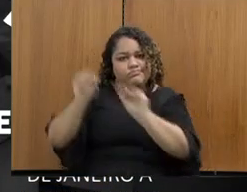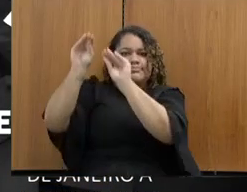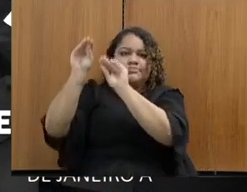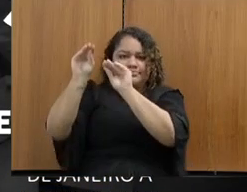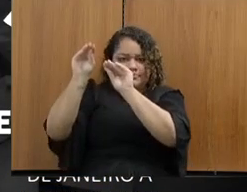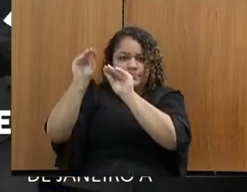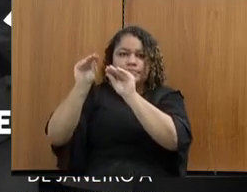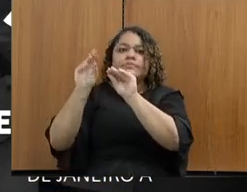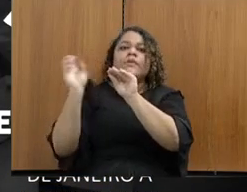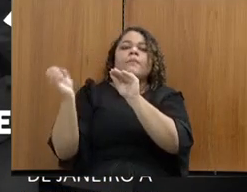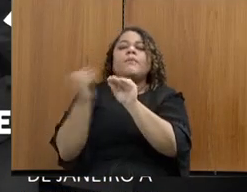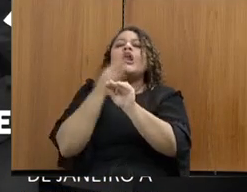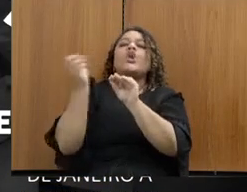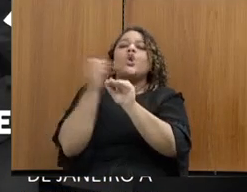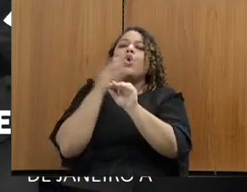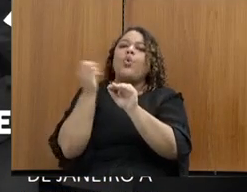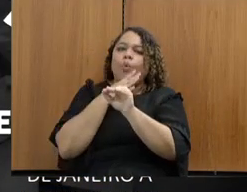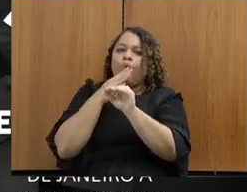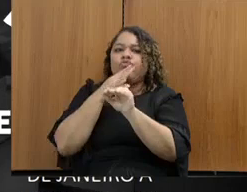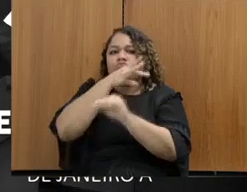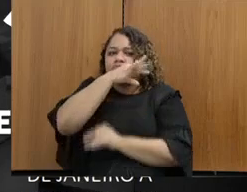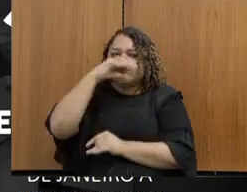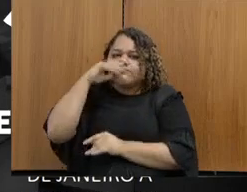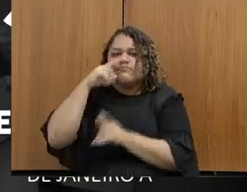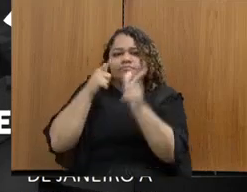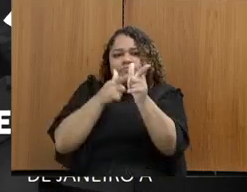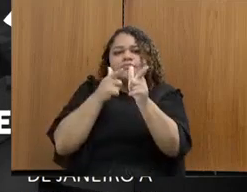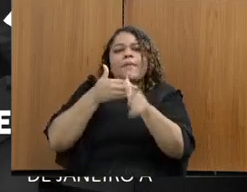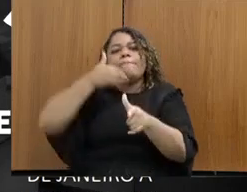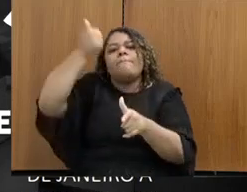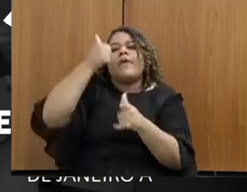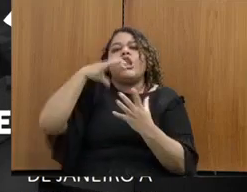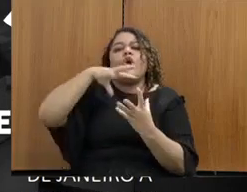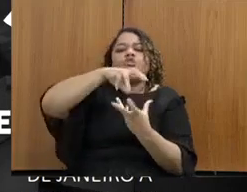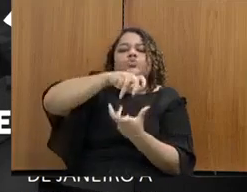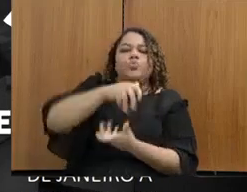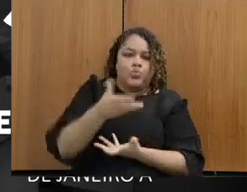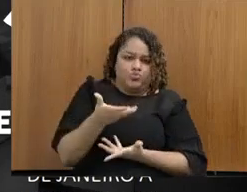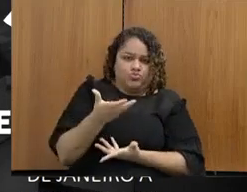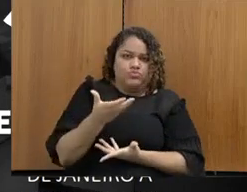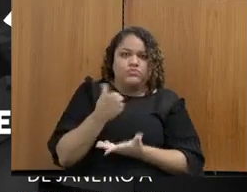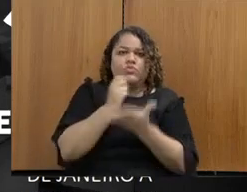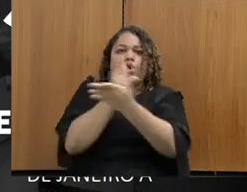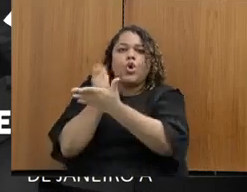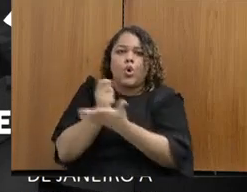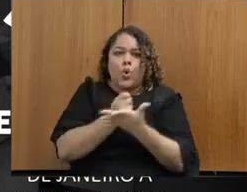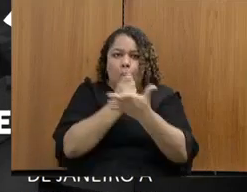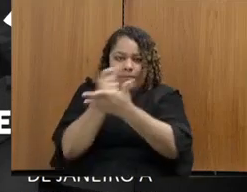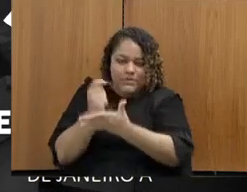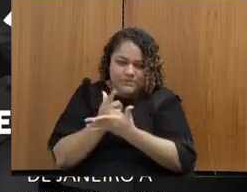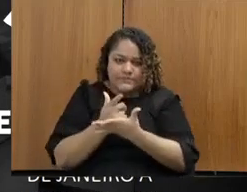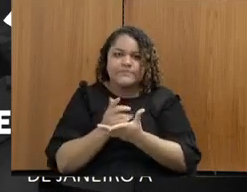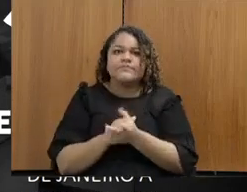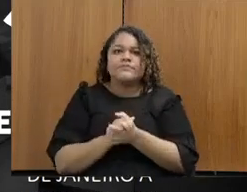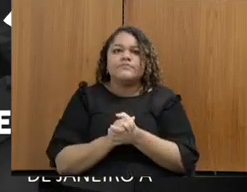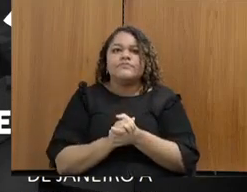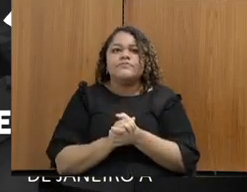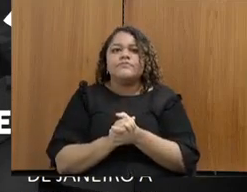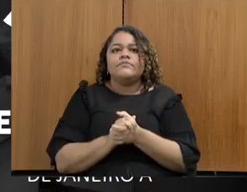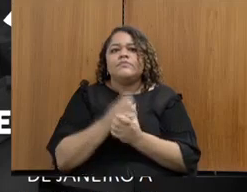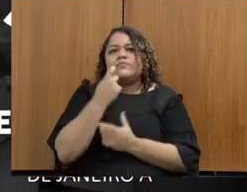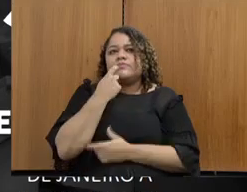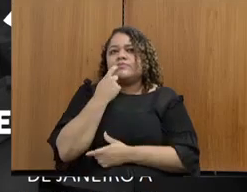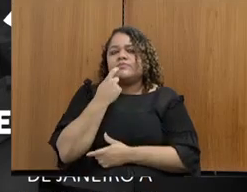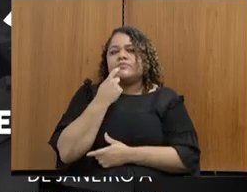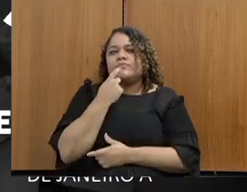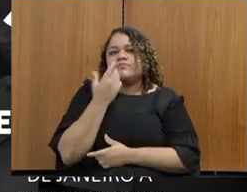armamentos mais modernos né os melhores armamentos do mundo e né tivemos agora no nesse primeiro